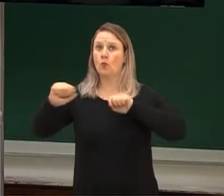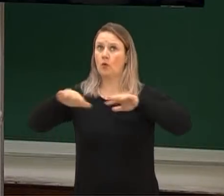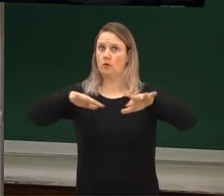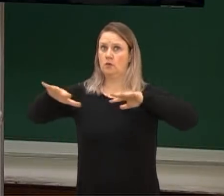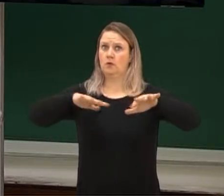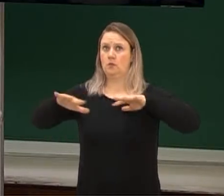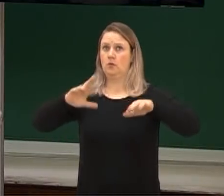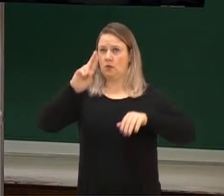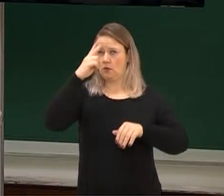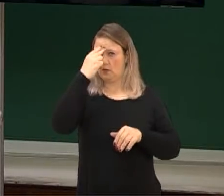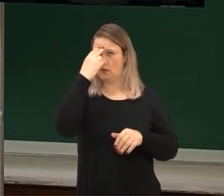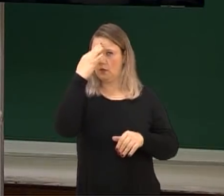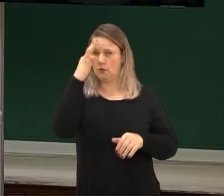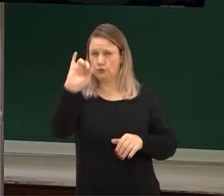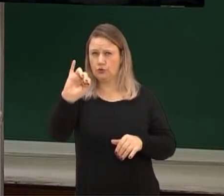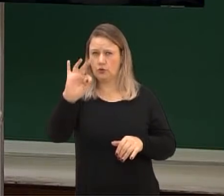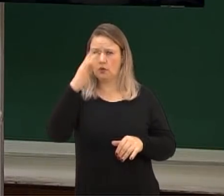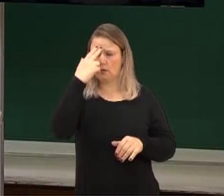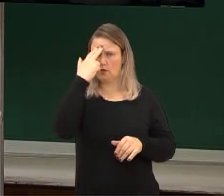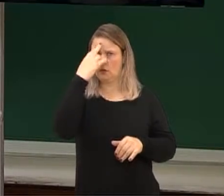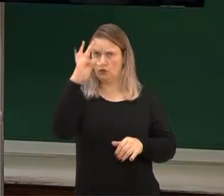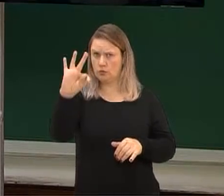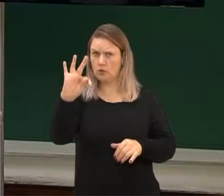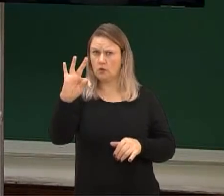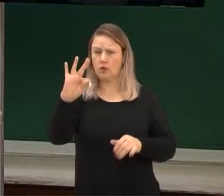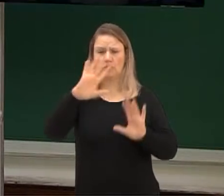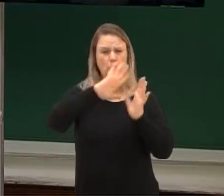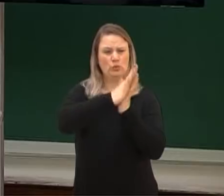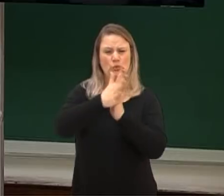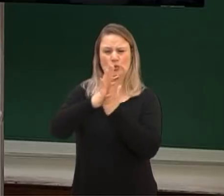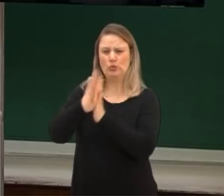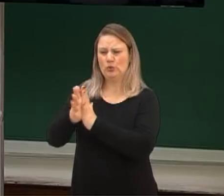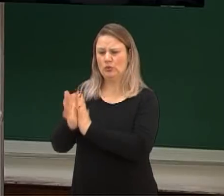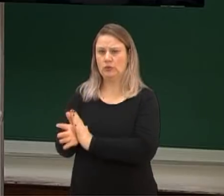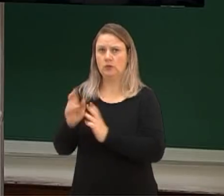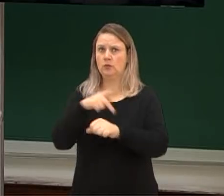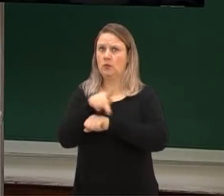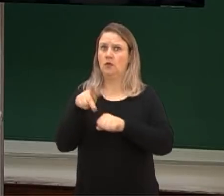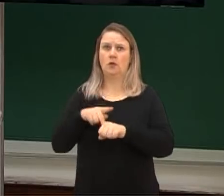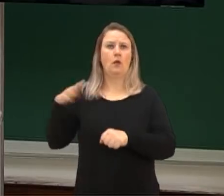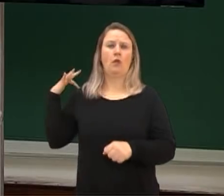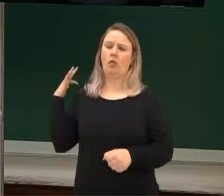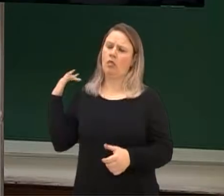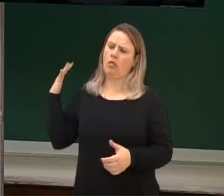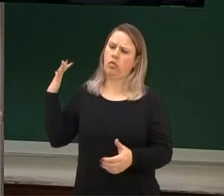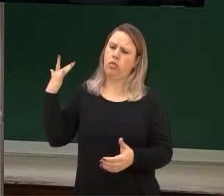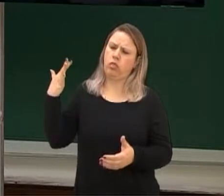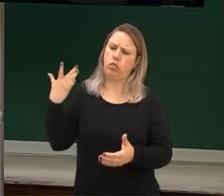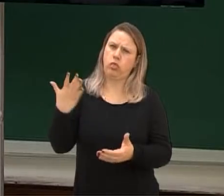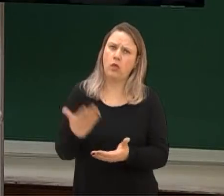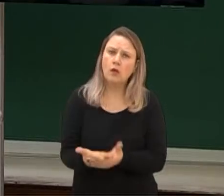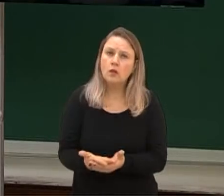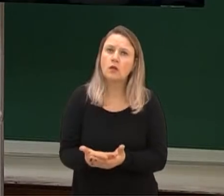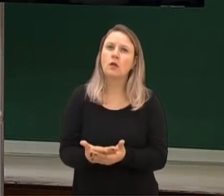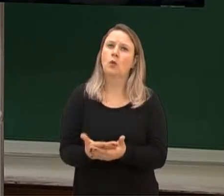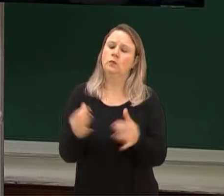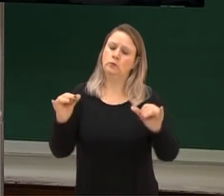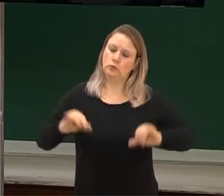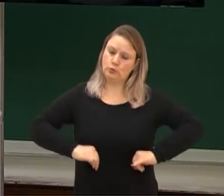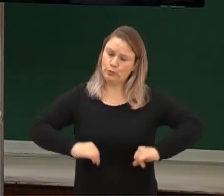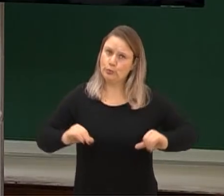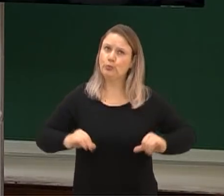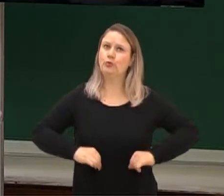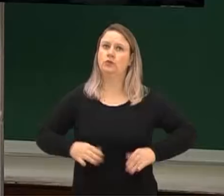Haiti em 2010 devastou o país. E eles não conseguiram se recuperar até hoje desse terremoto, né? Eles ainda estão se